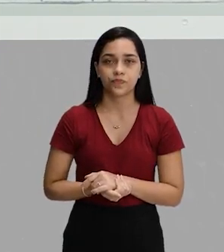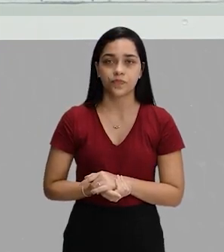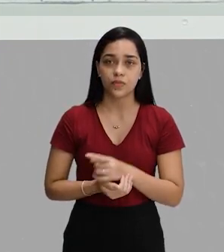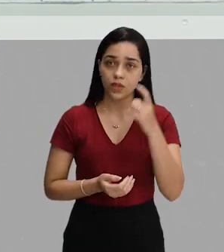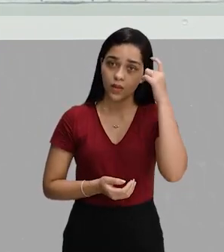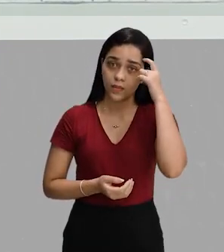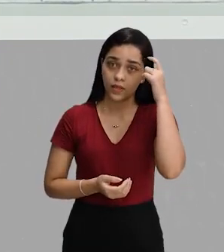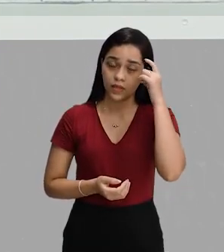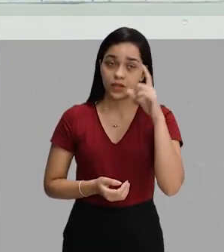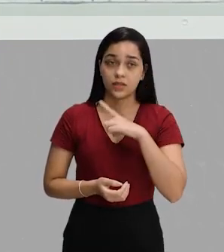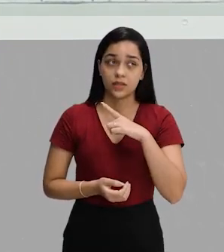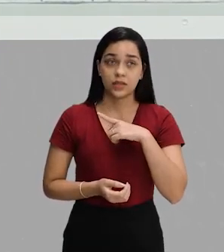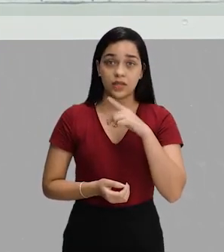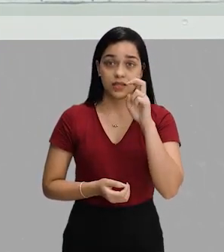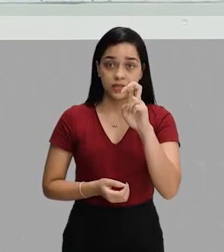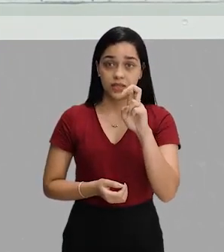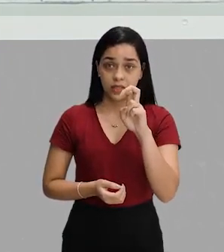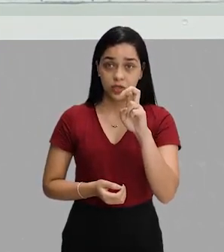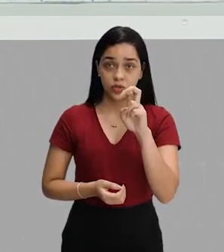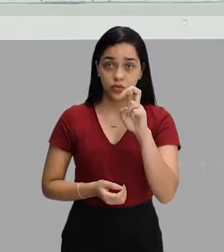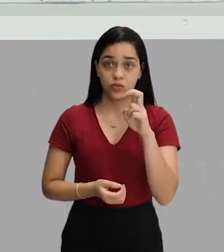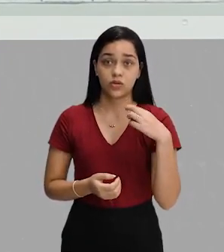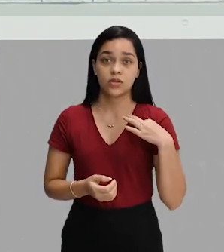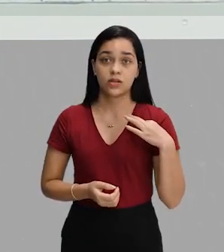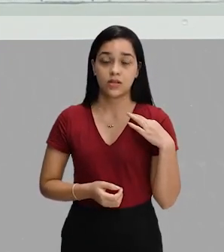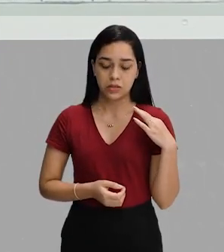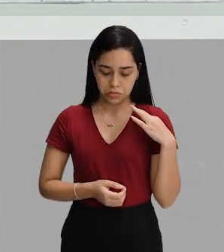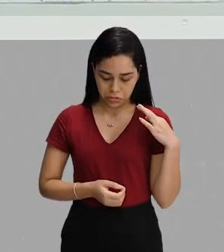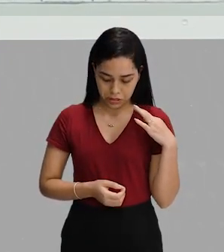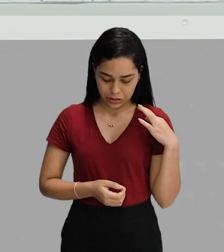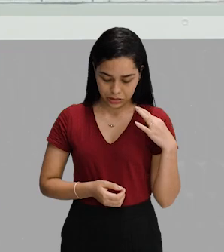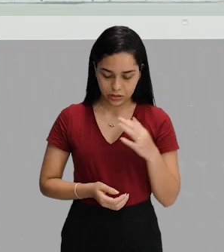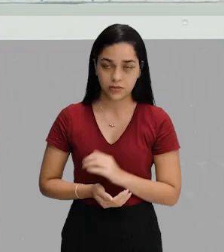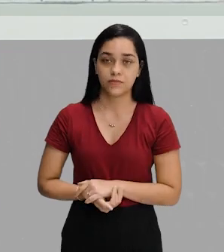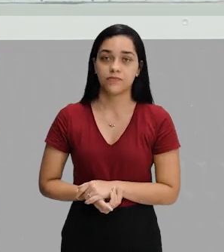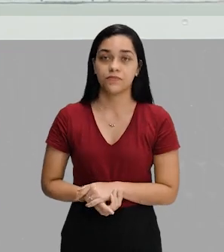Imagina que eu tenho 5 camisas. 5 camisas